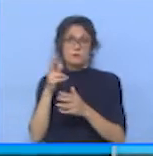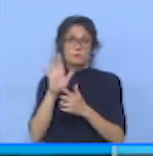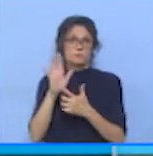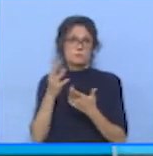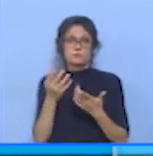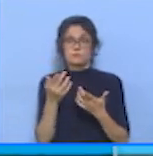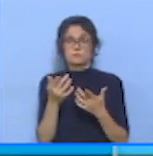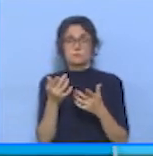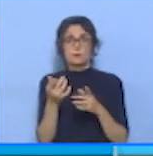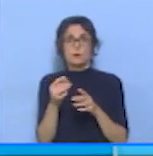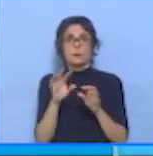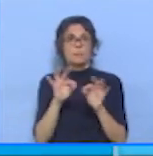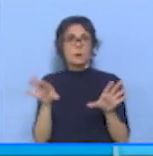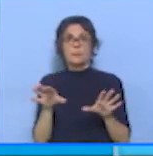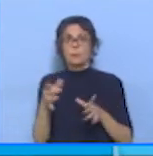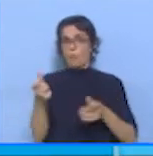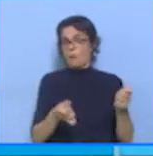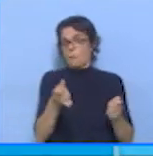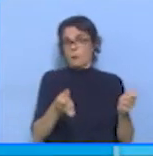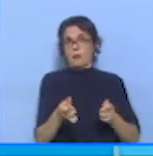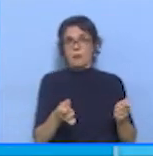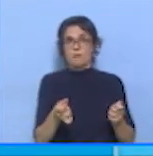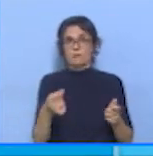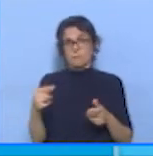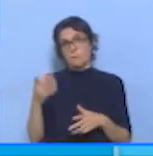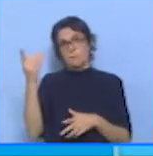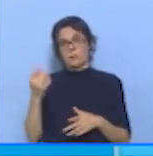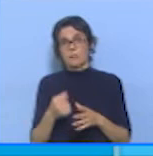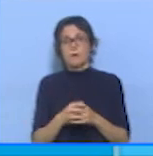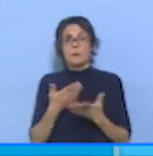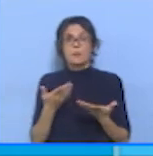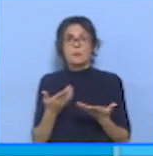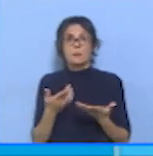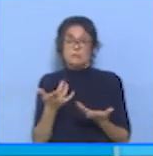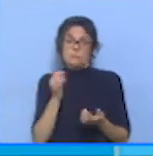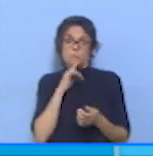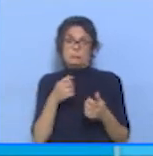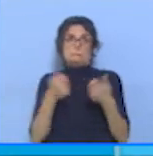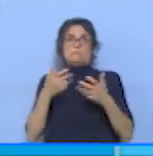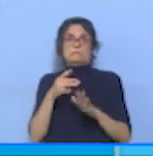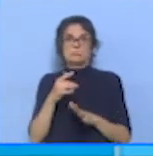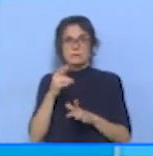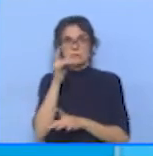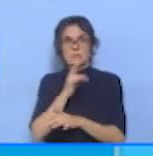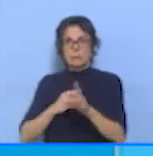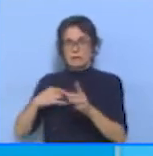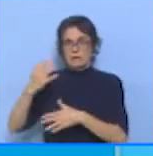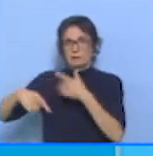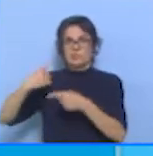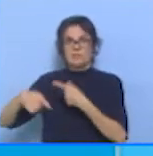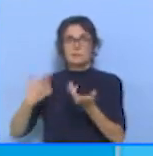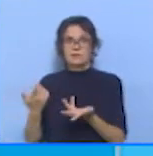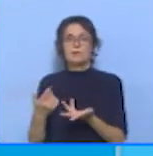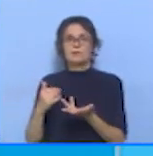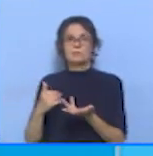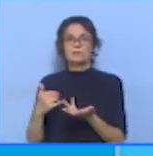veículos automóveis. E talvez isso venha a ser um choque para esta geração Z,